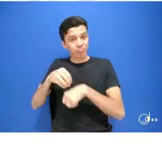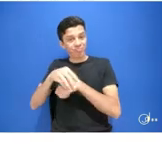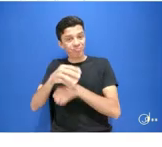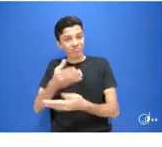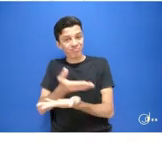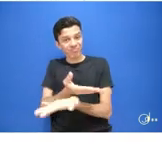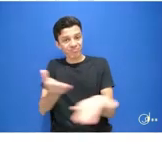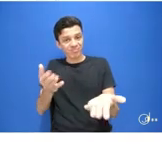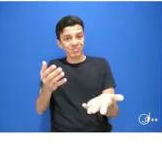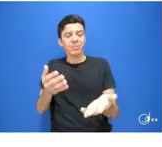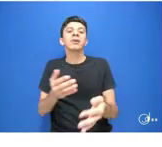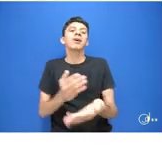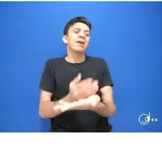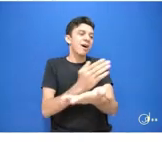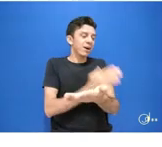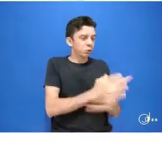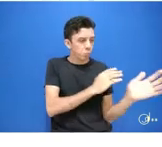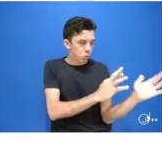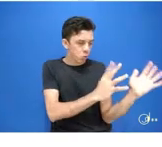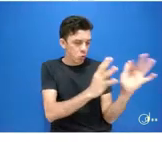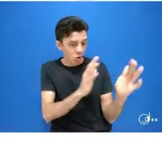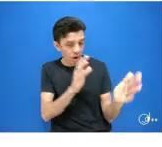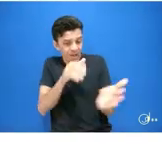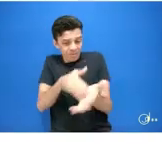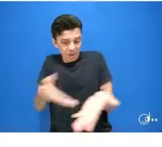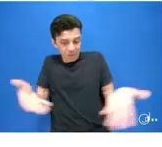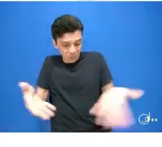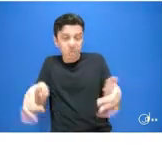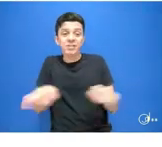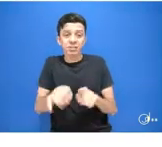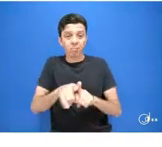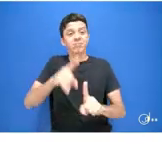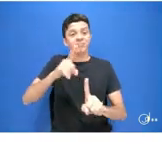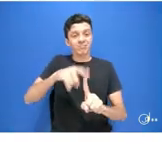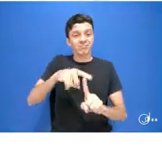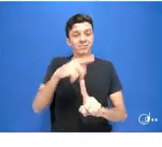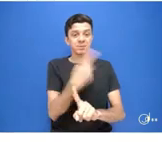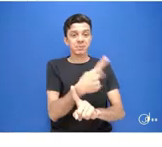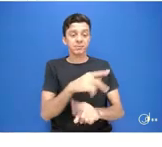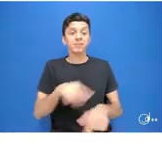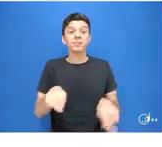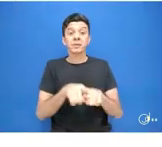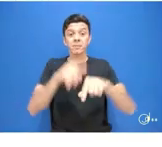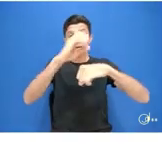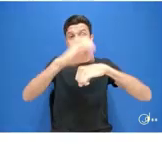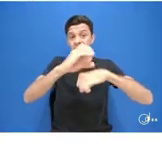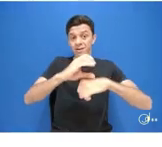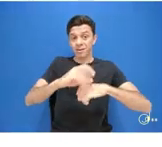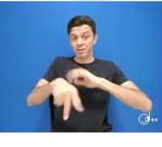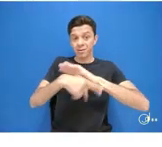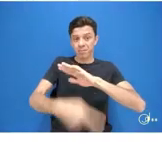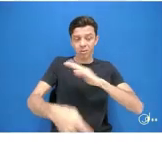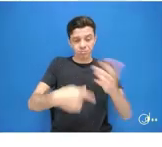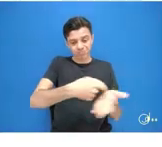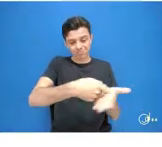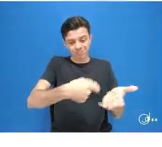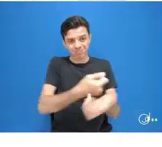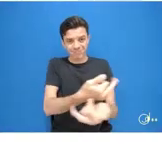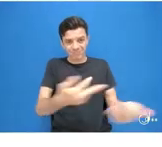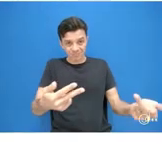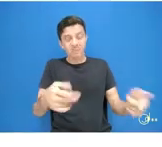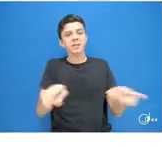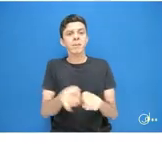apresentaremos um resumo do percurso trilhado até a realidade literária atual e sua tipologia, com a categorização das obras